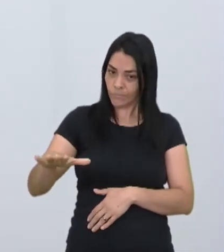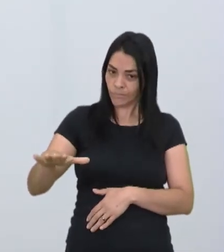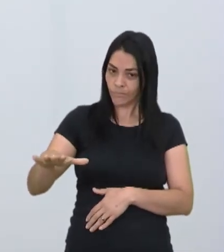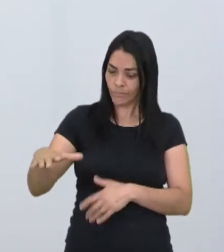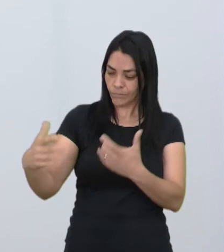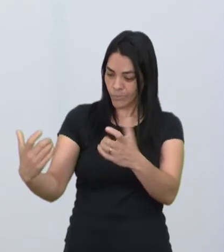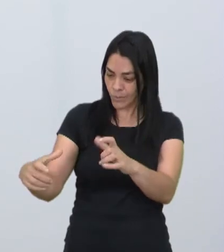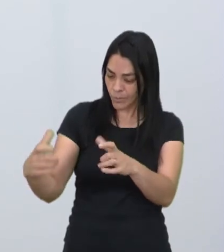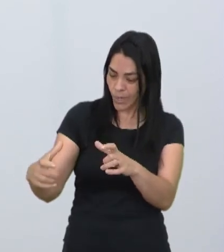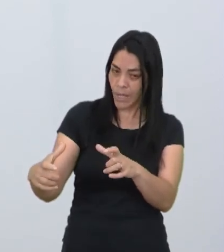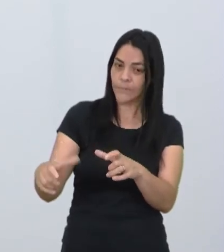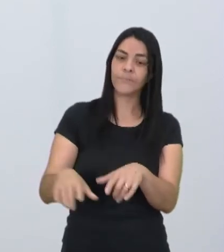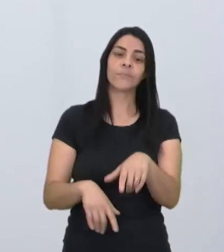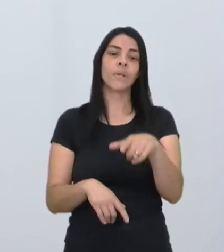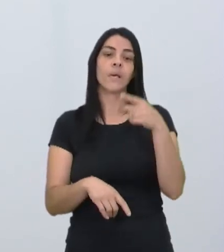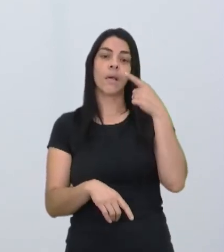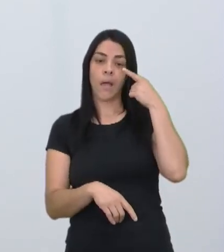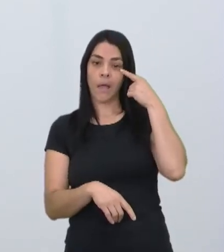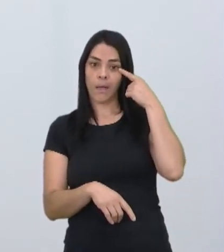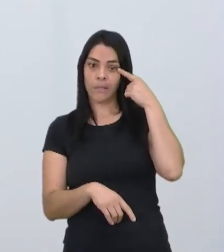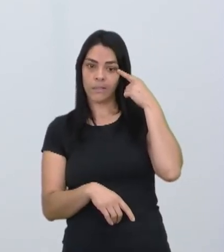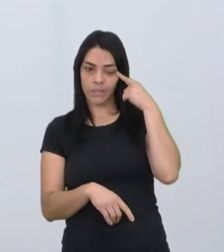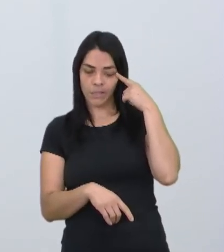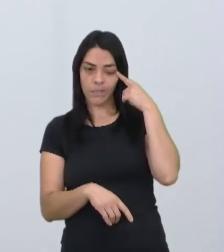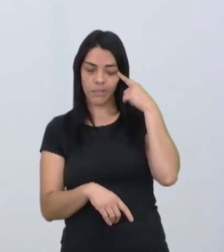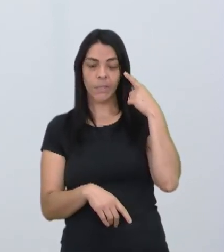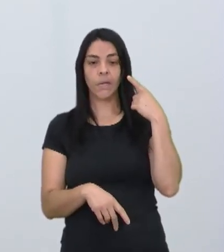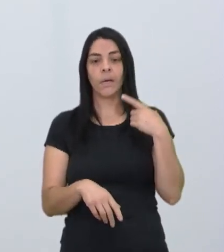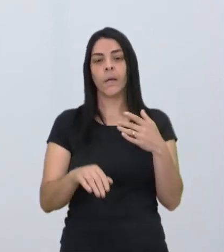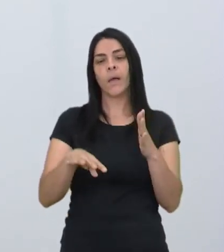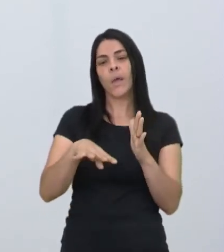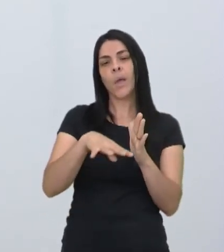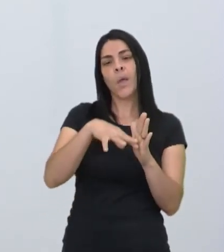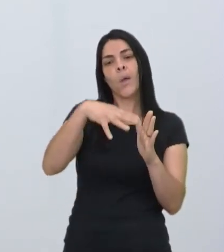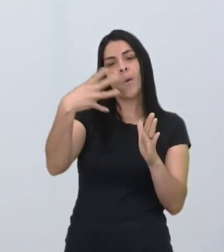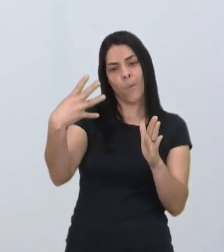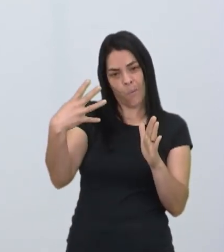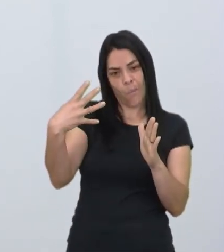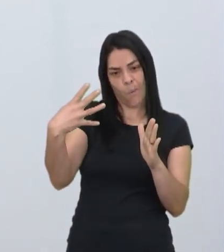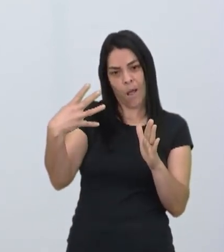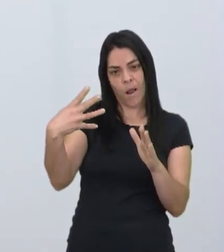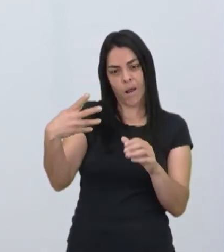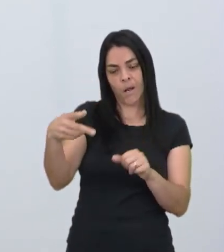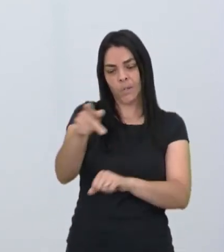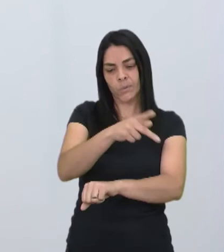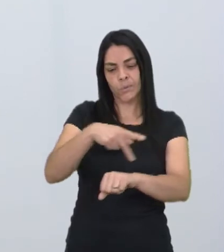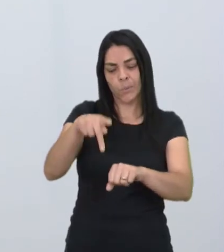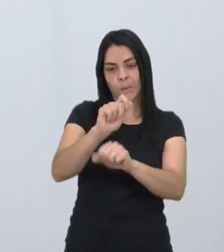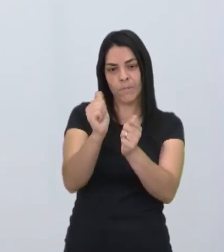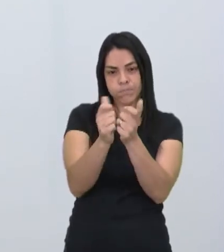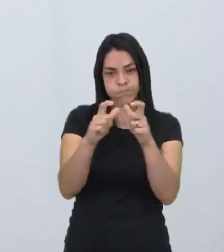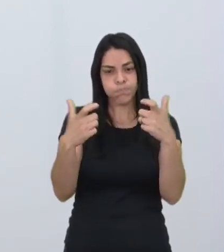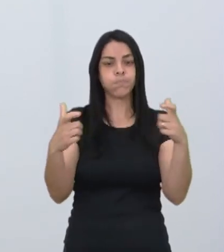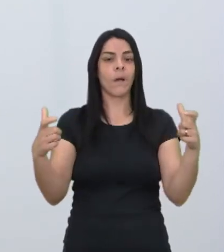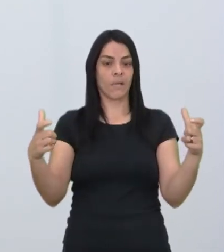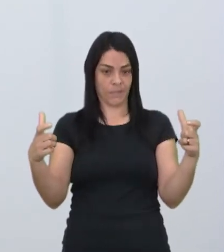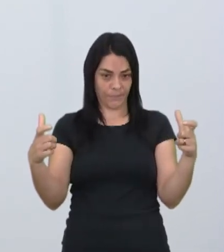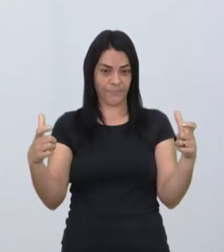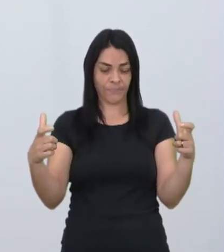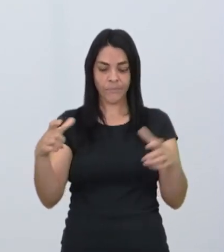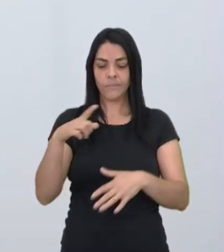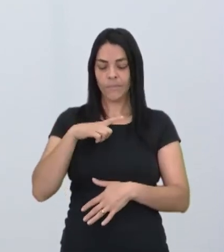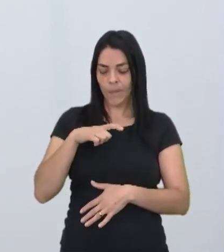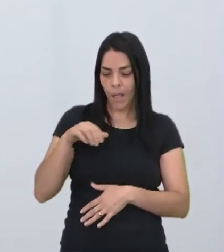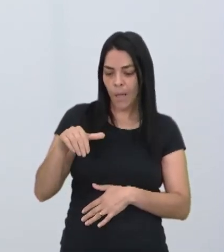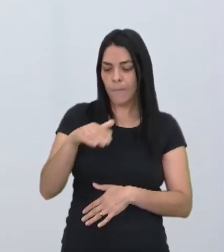A China é, na verdade, aí o quarto maior país do mundo e tem aí a maior